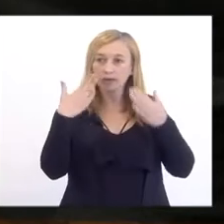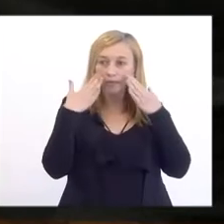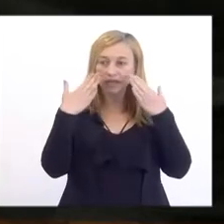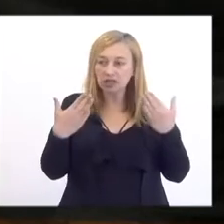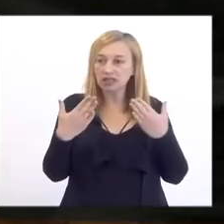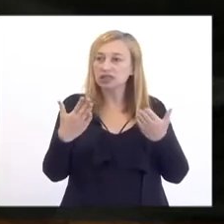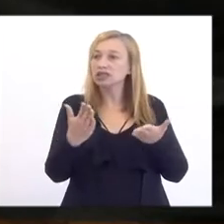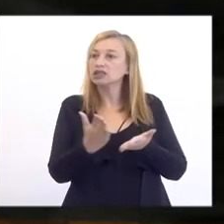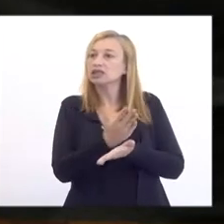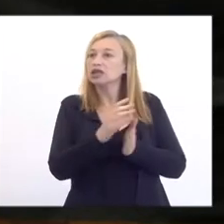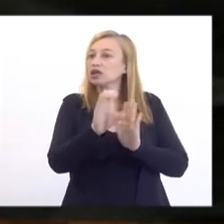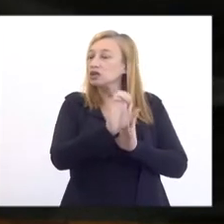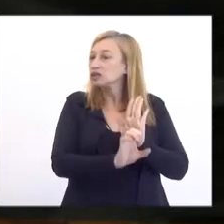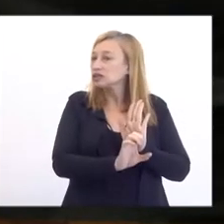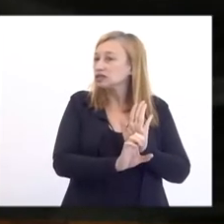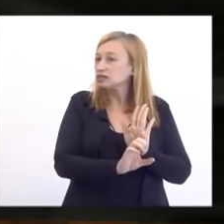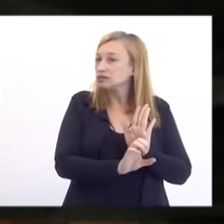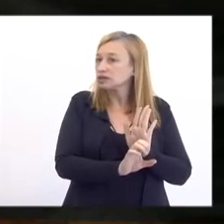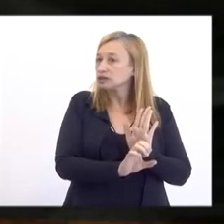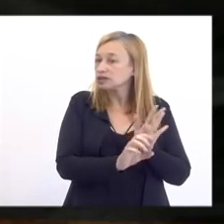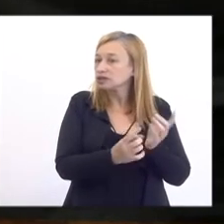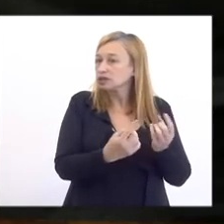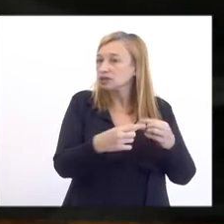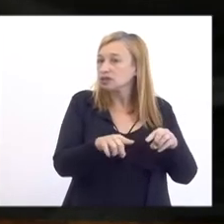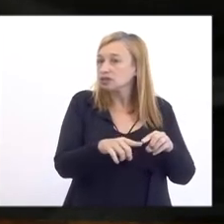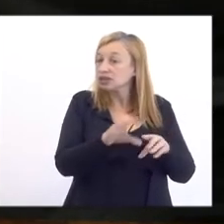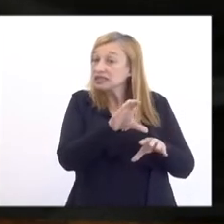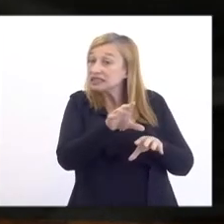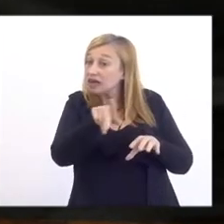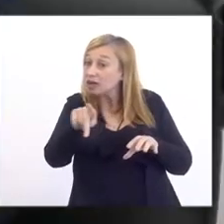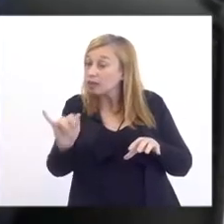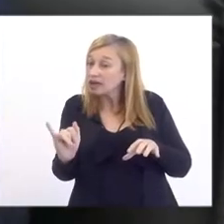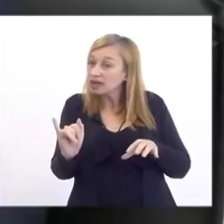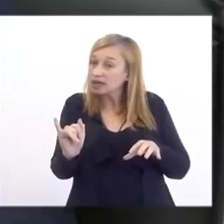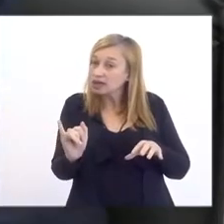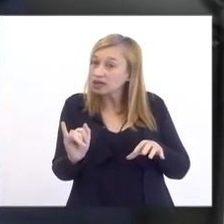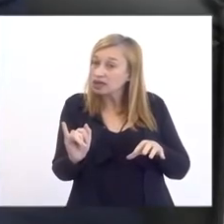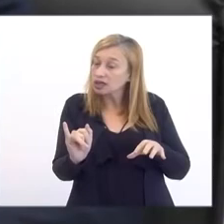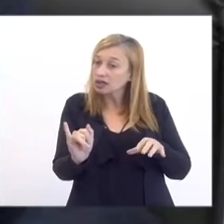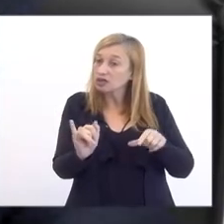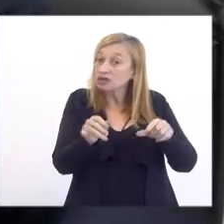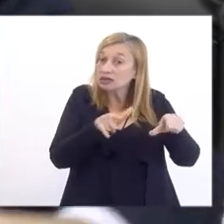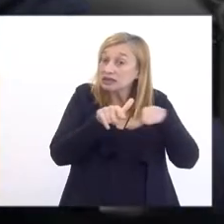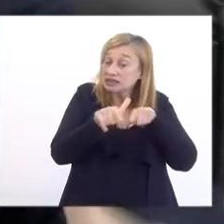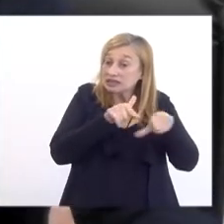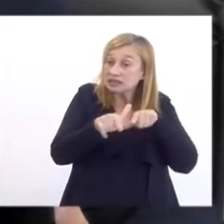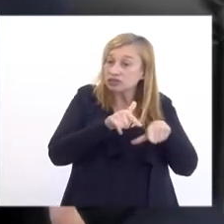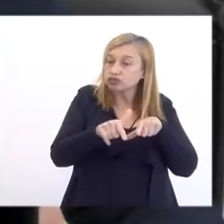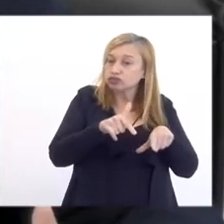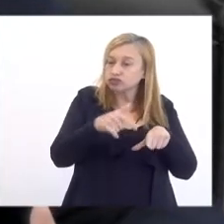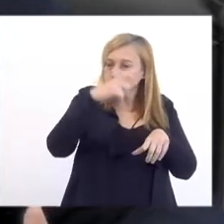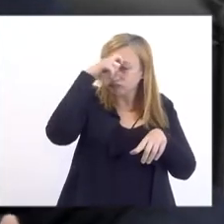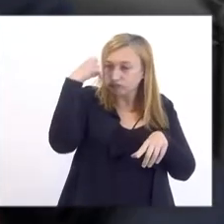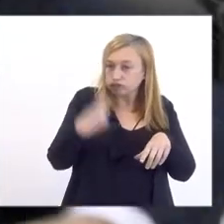umas emendas que deturpem completamente uma CPI que foi vastamente trabalhada, e eu tenho uma